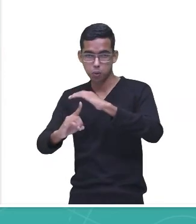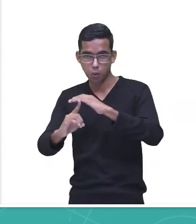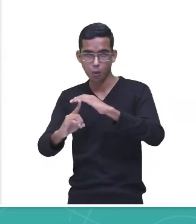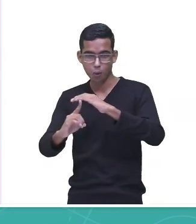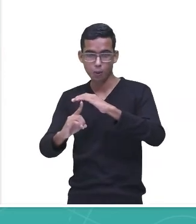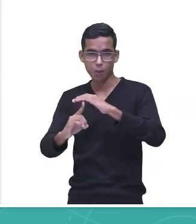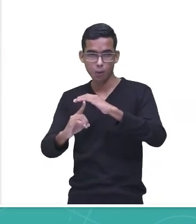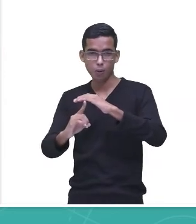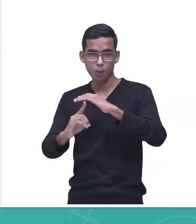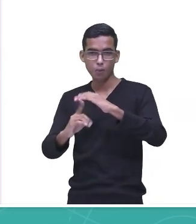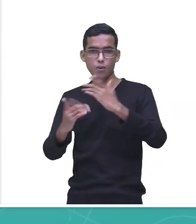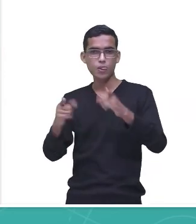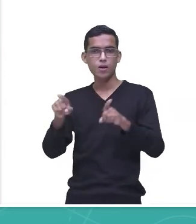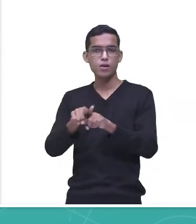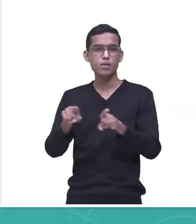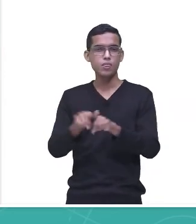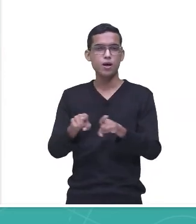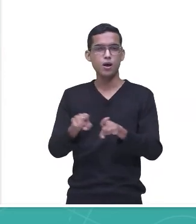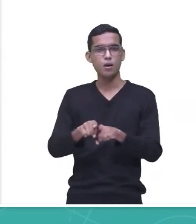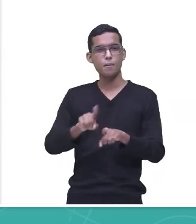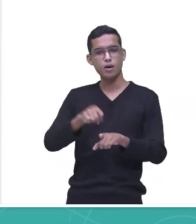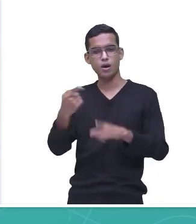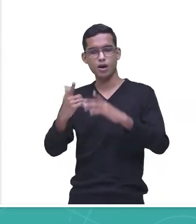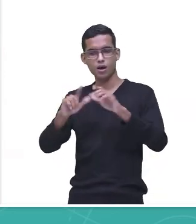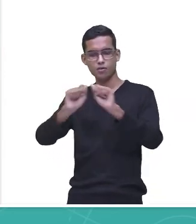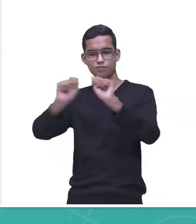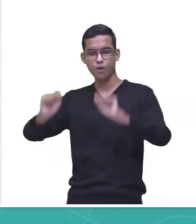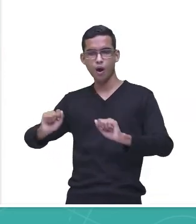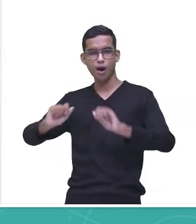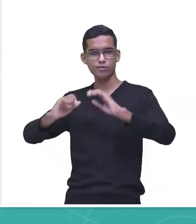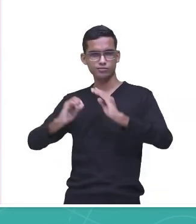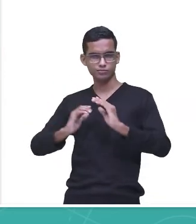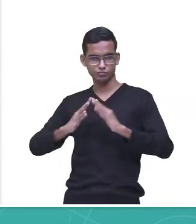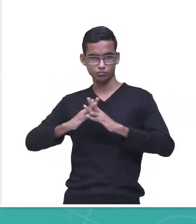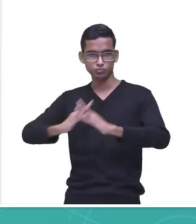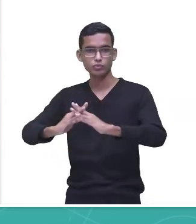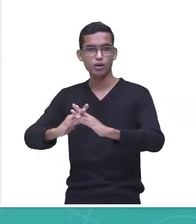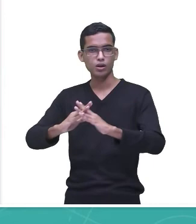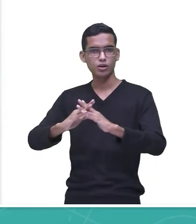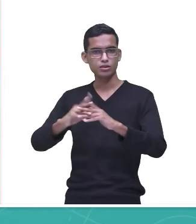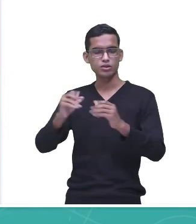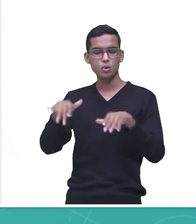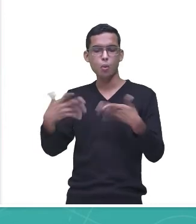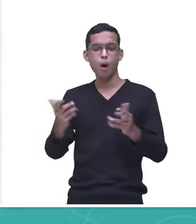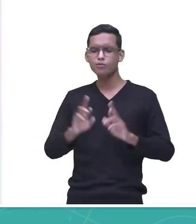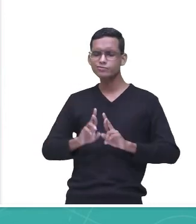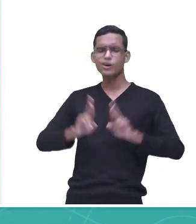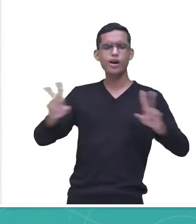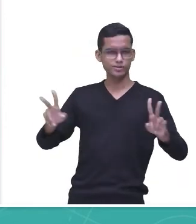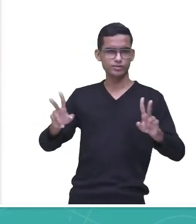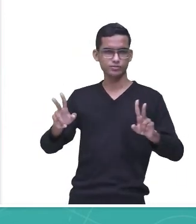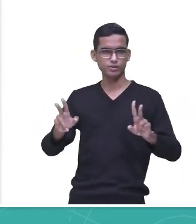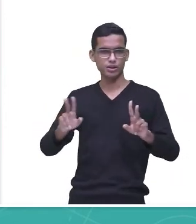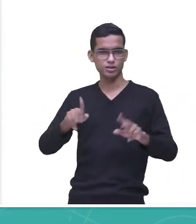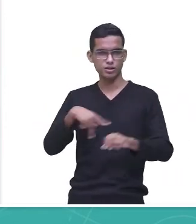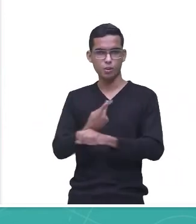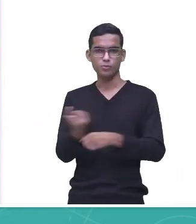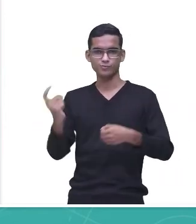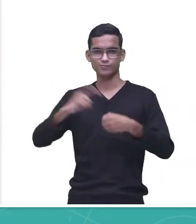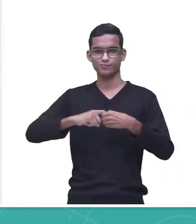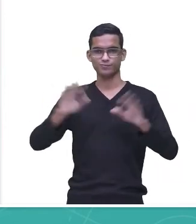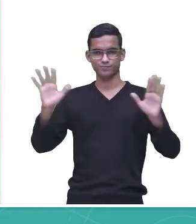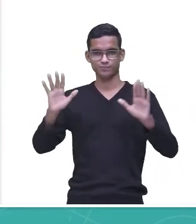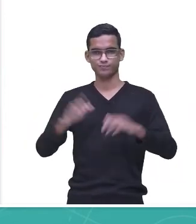românica com a catedral gótica. Então vocês vão ter alguns minutos para responder a questão e daqui a pouco nós voltamos.